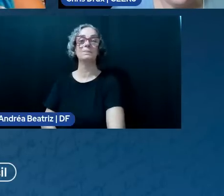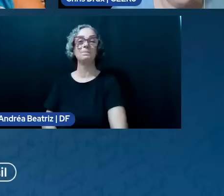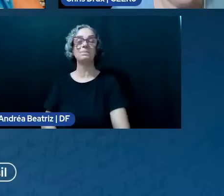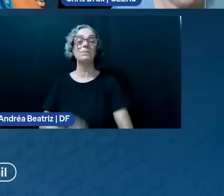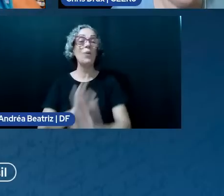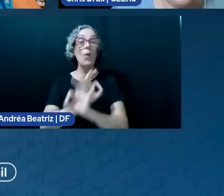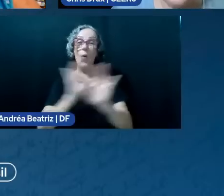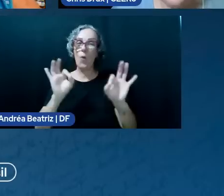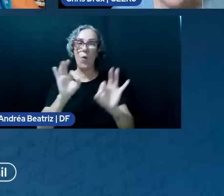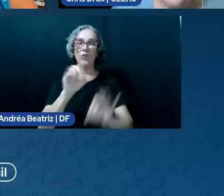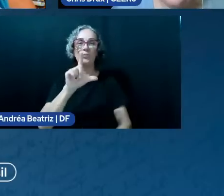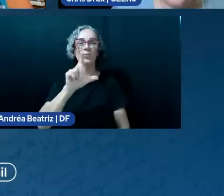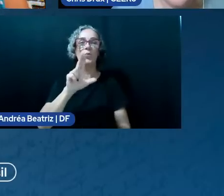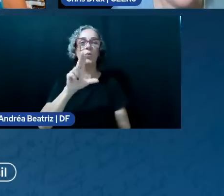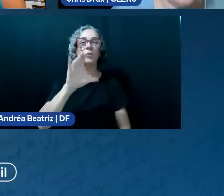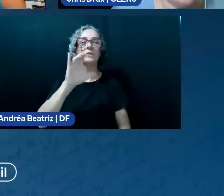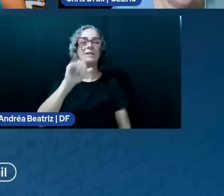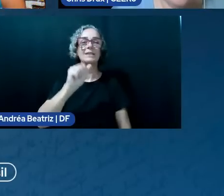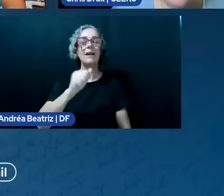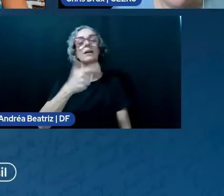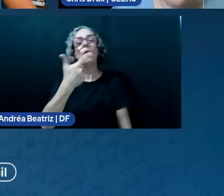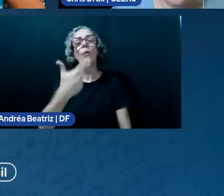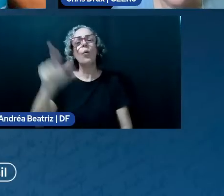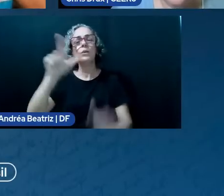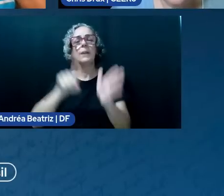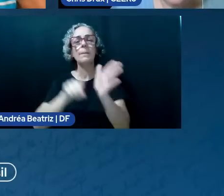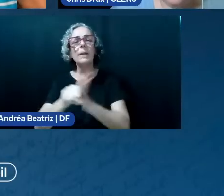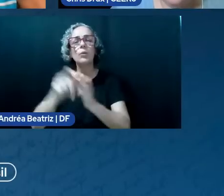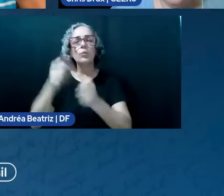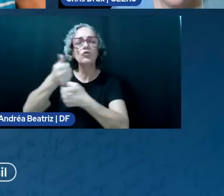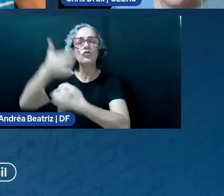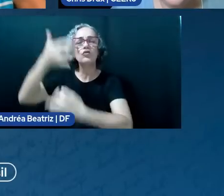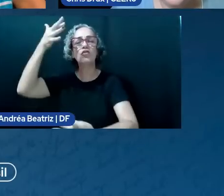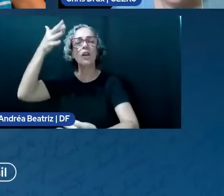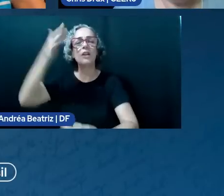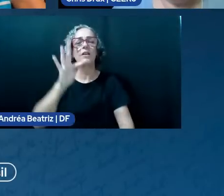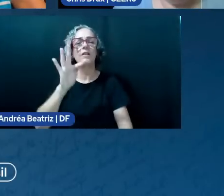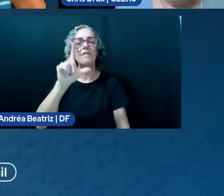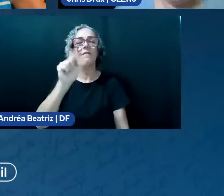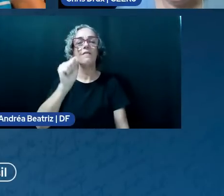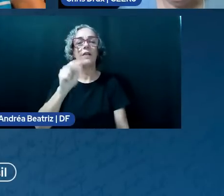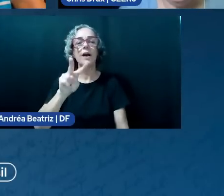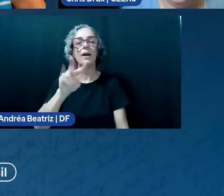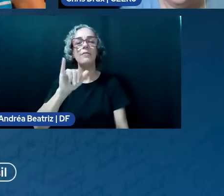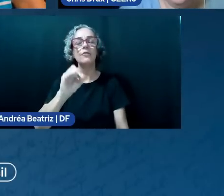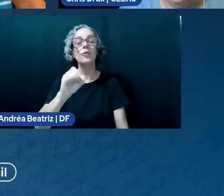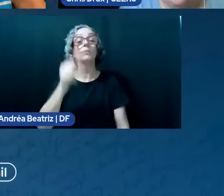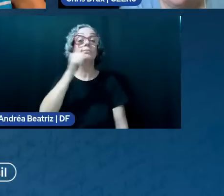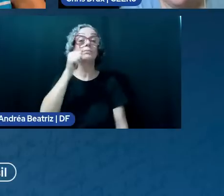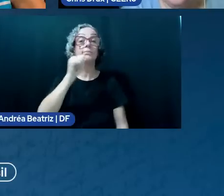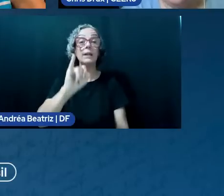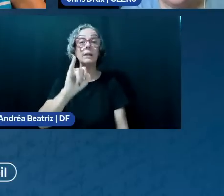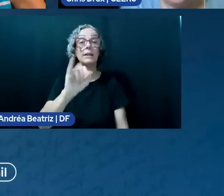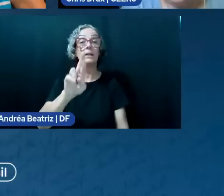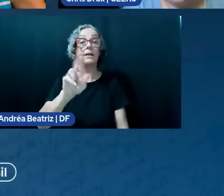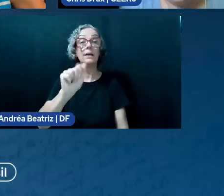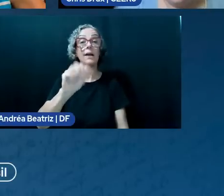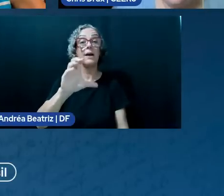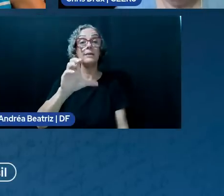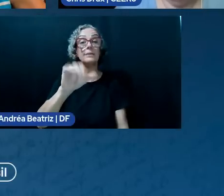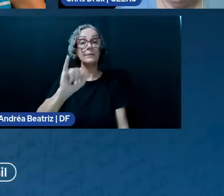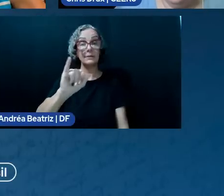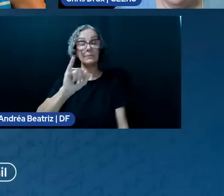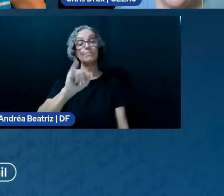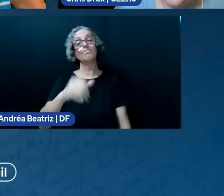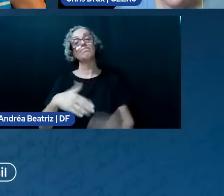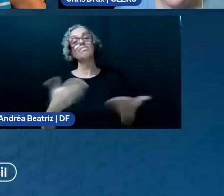Lúcia. Agora, uma próxima questão aqui ainda do chat para o Flávio, da companheira Iraci Aparecida. Flávia, ela pergunta assim: será